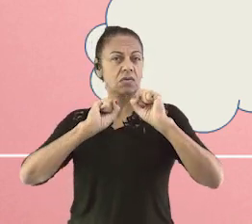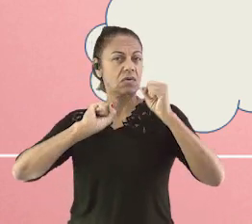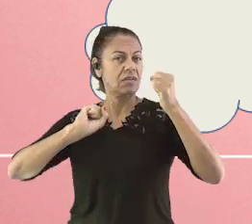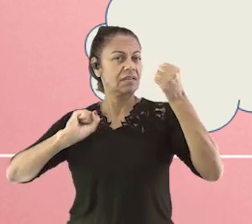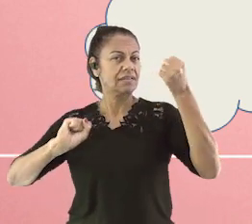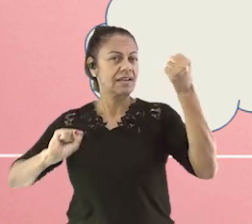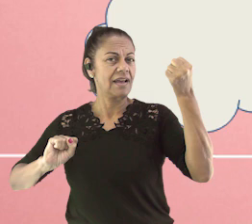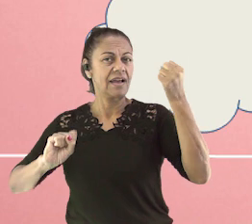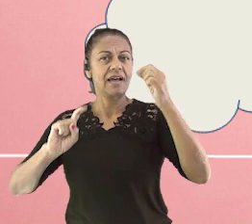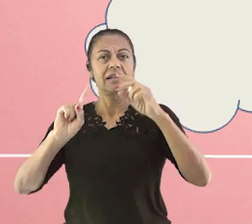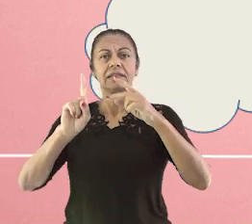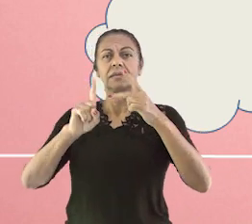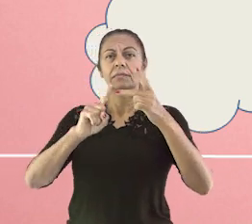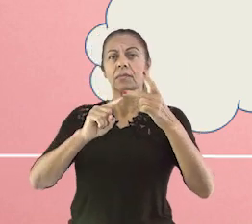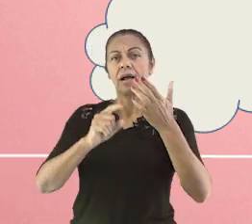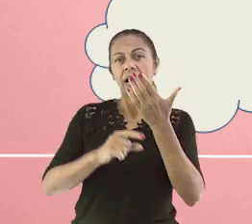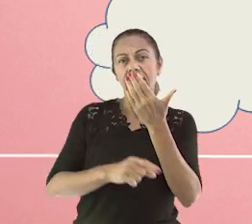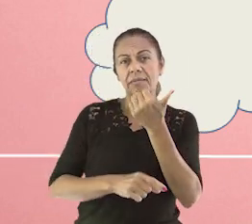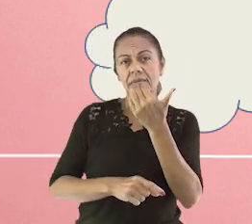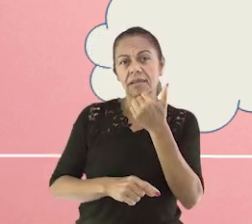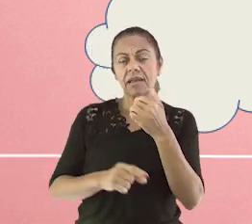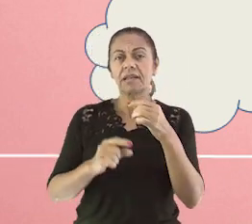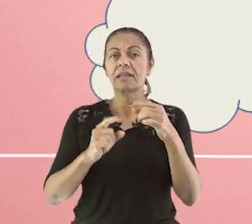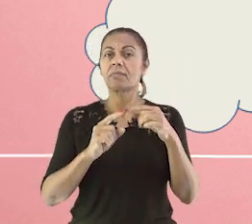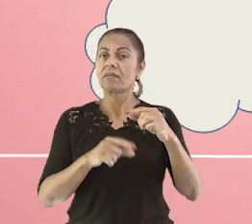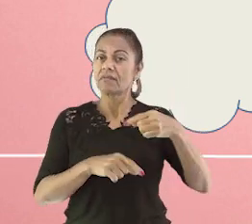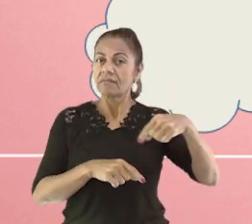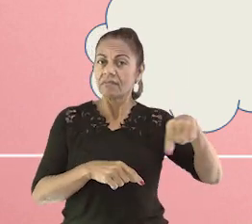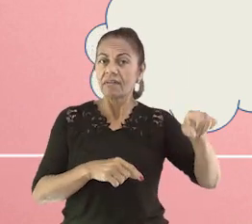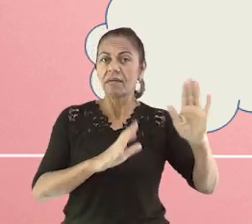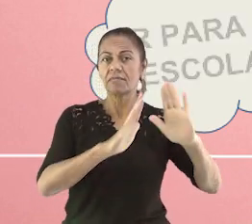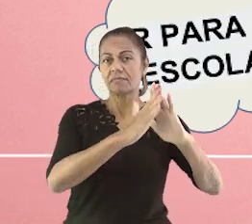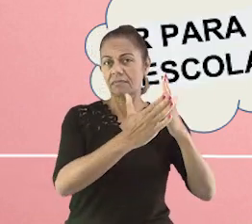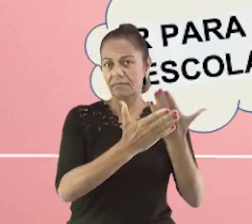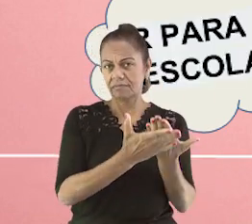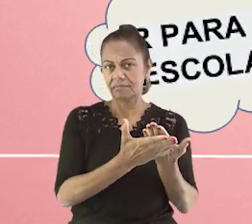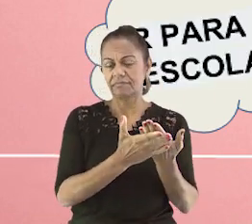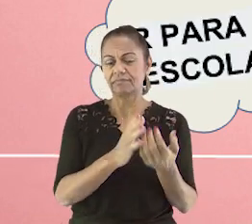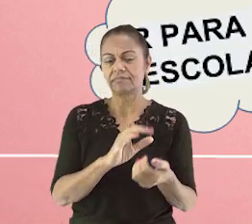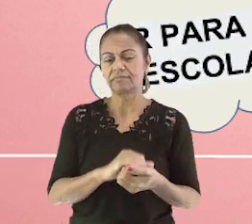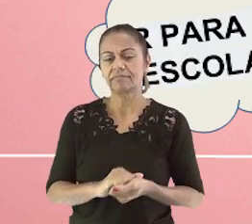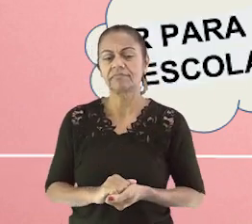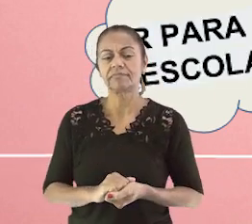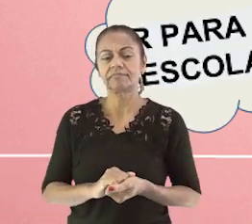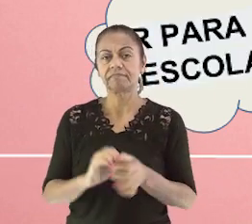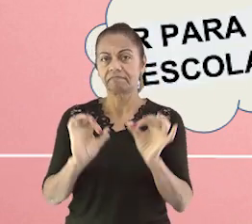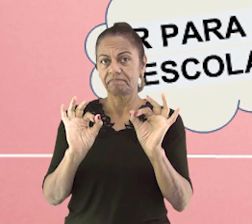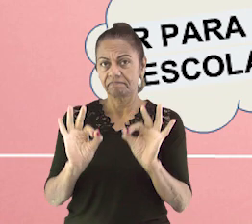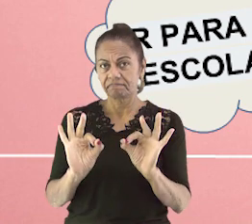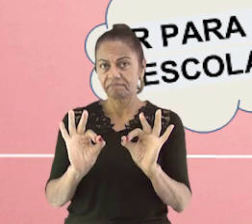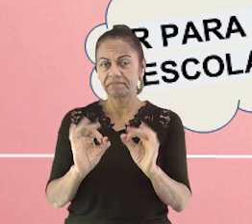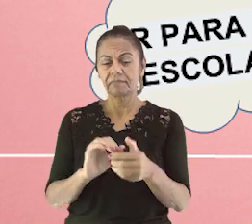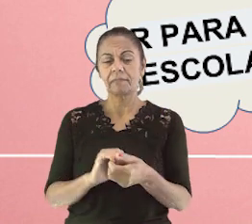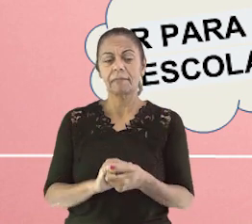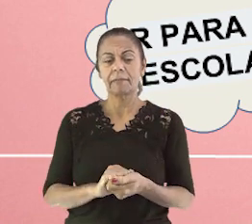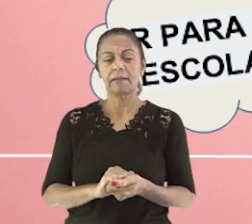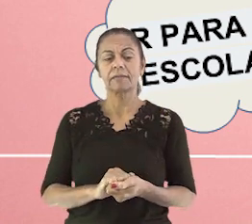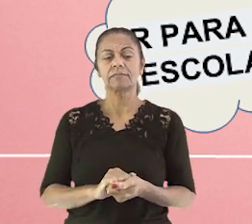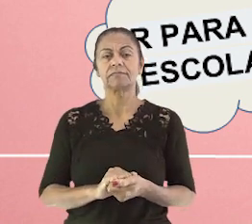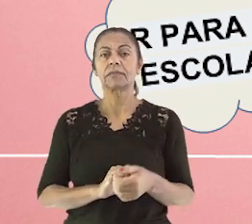acordar, me alimentar e ir para a escola. Então, nós vamos para a escola,